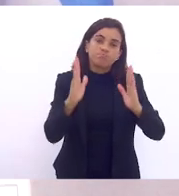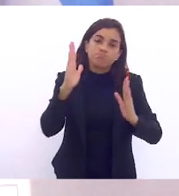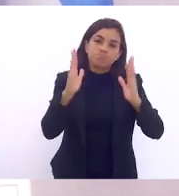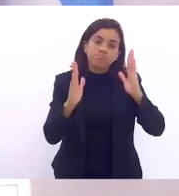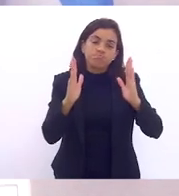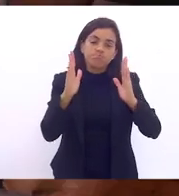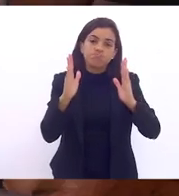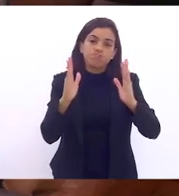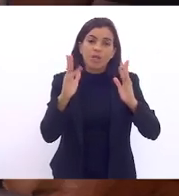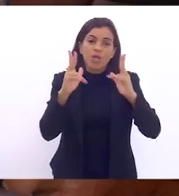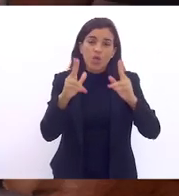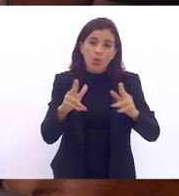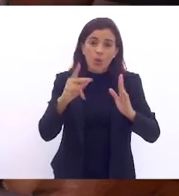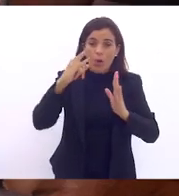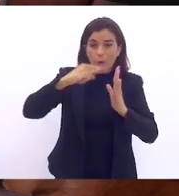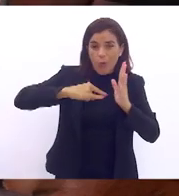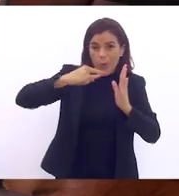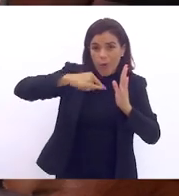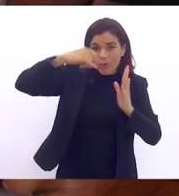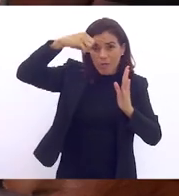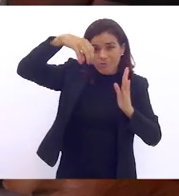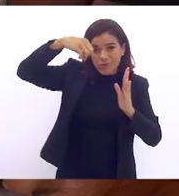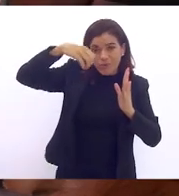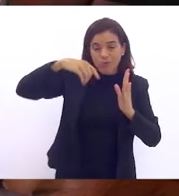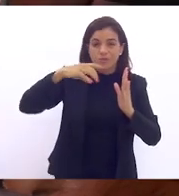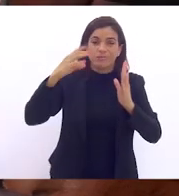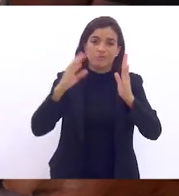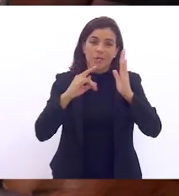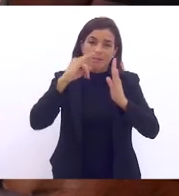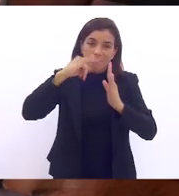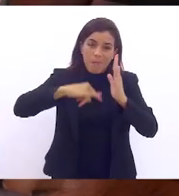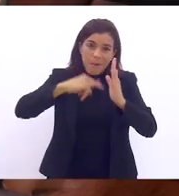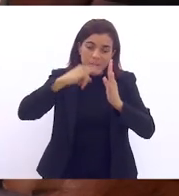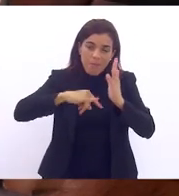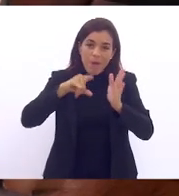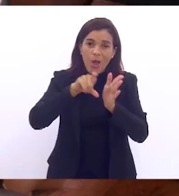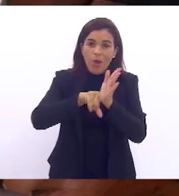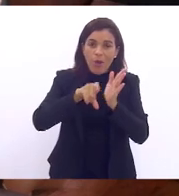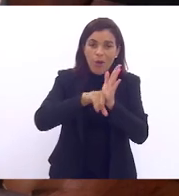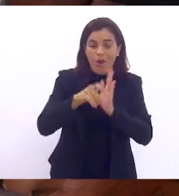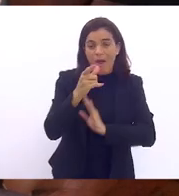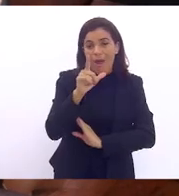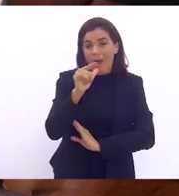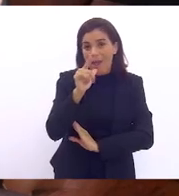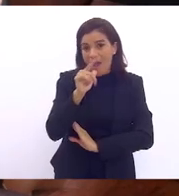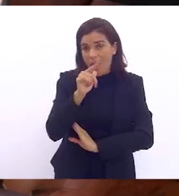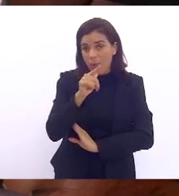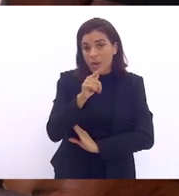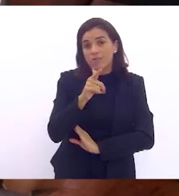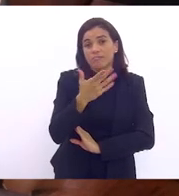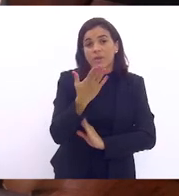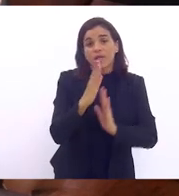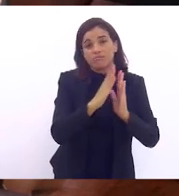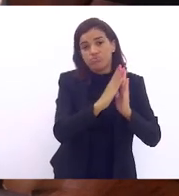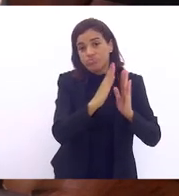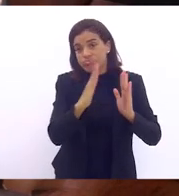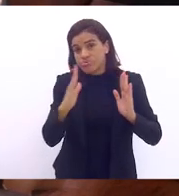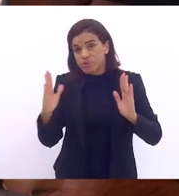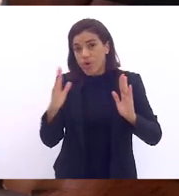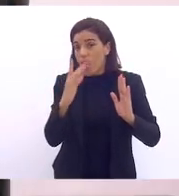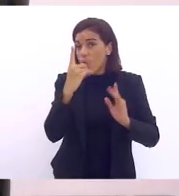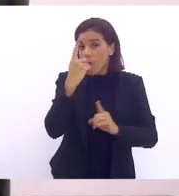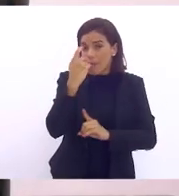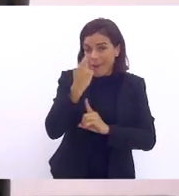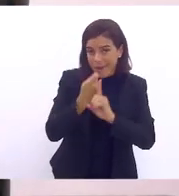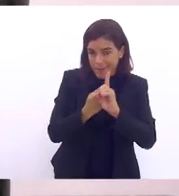cobrança assim como é a conta de luz conta de água Ele usou ali o mês inteiro por mais que ele não tenha o Tag que